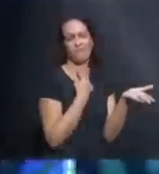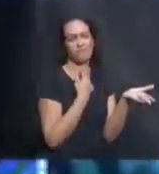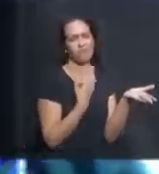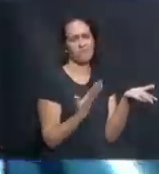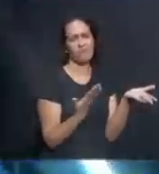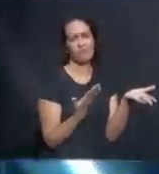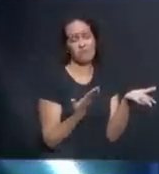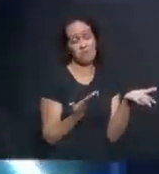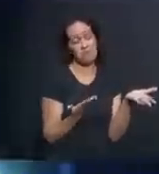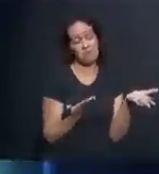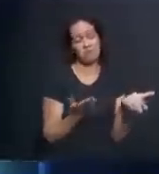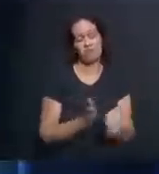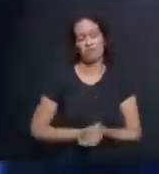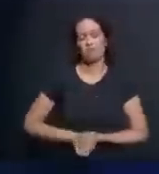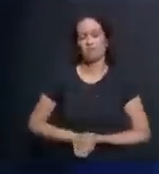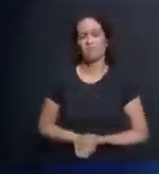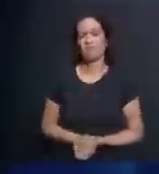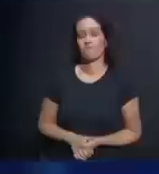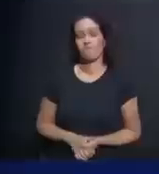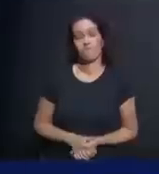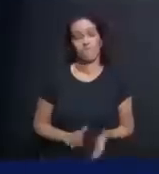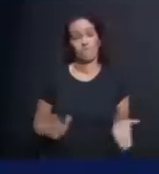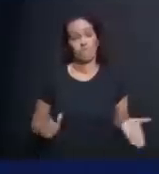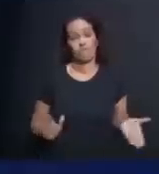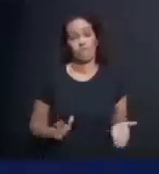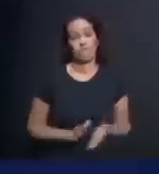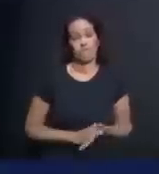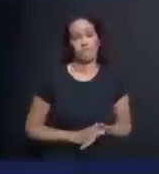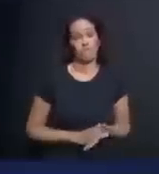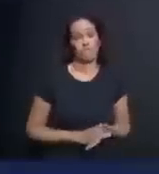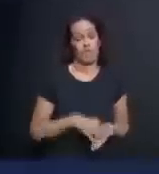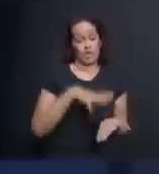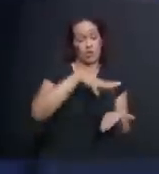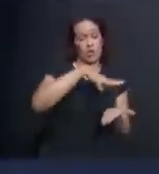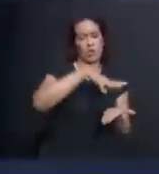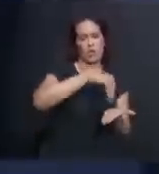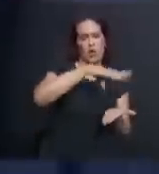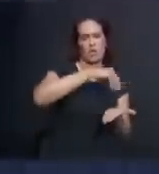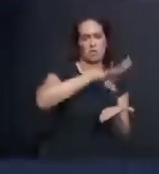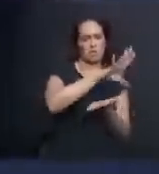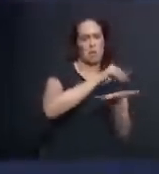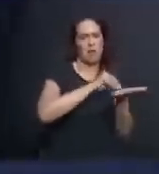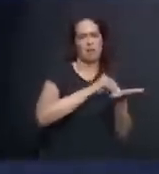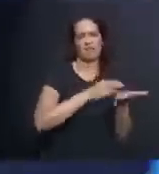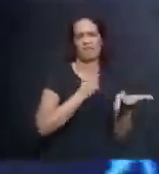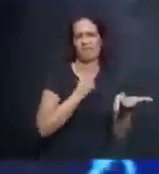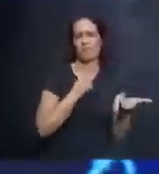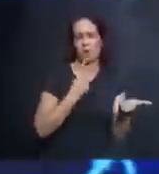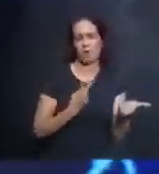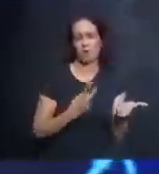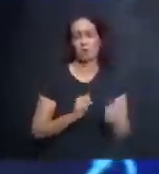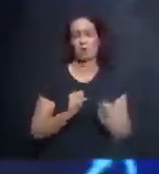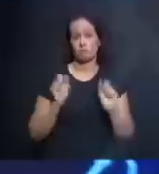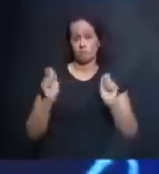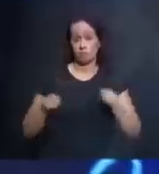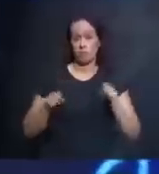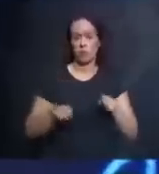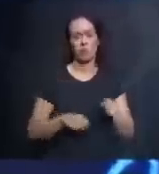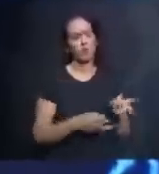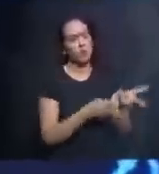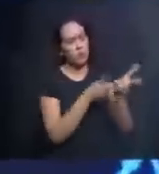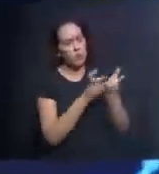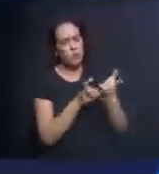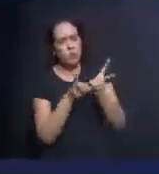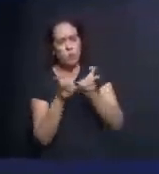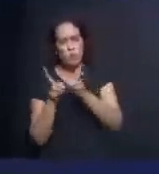Ok. Vai lá, mas não vira um xerox mal tirado de ninguém. Você pode se inspirar num monte de gente? Pode. Mas descobre o